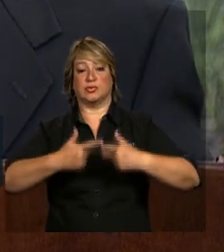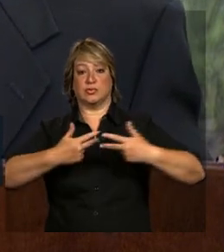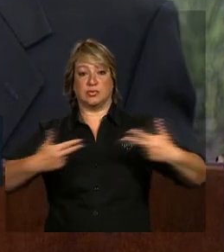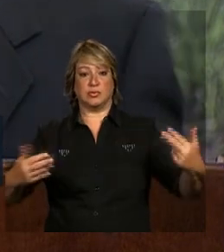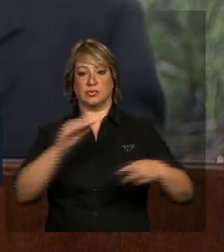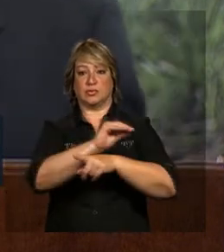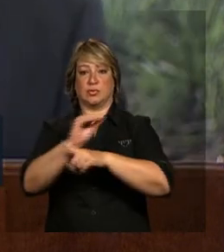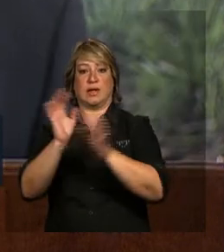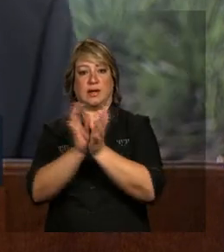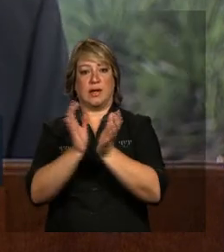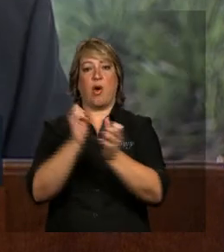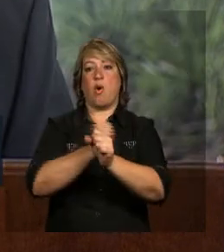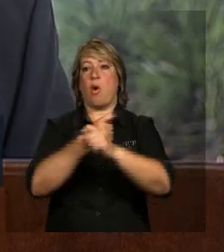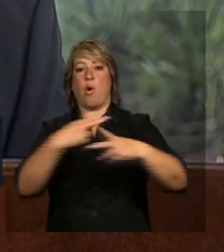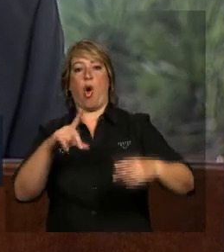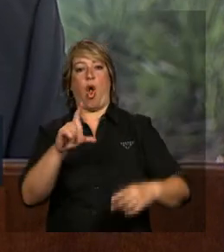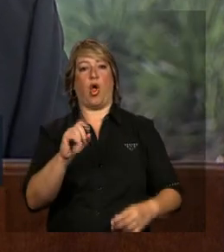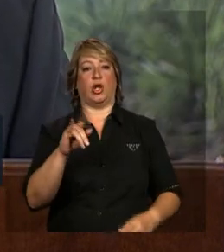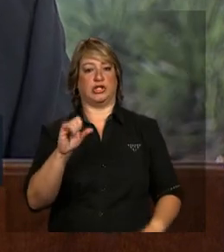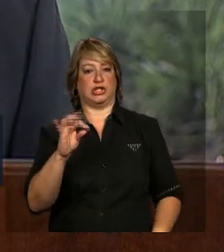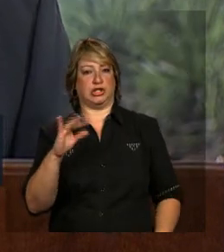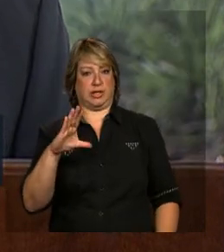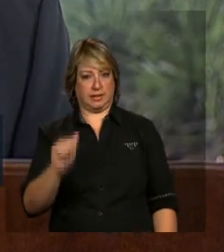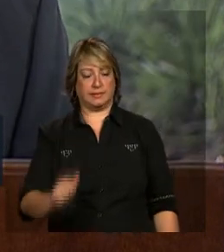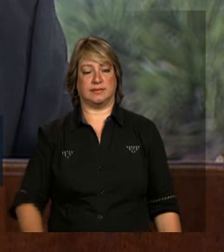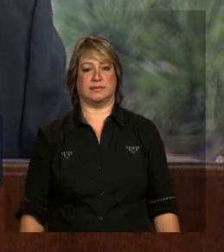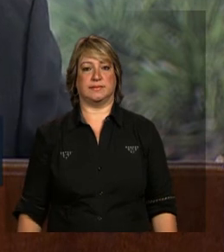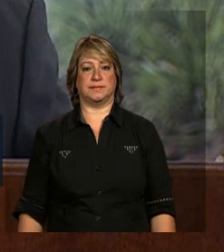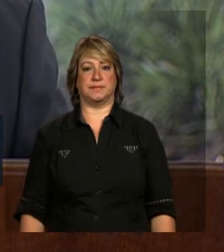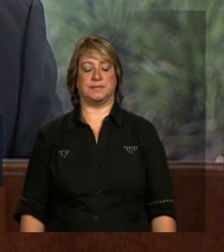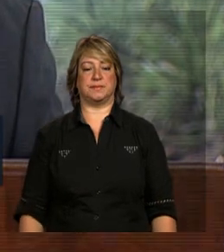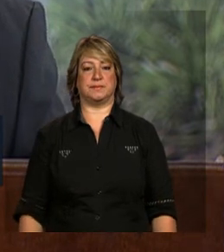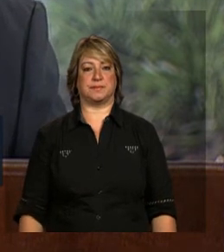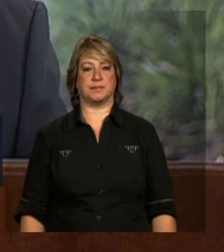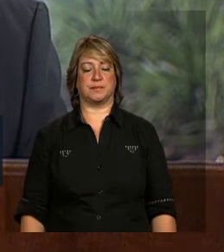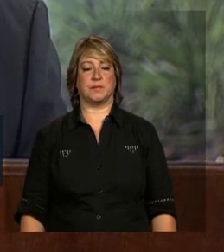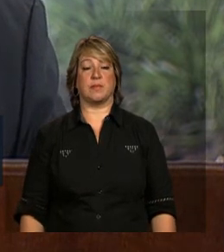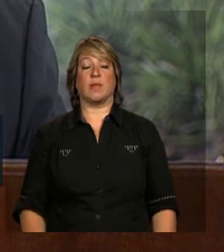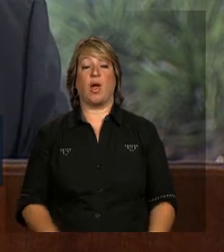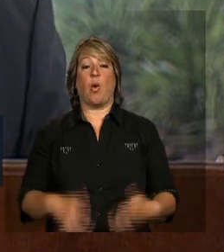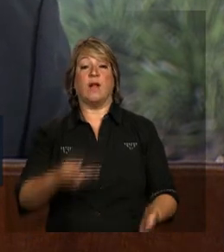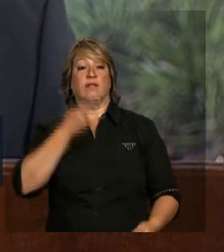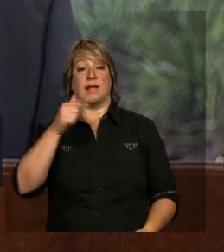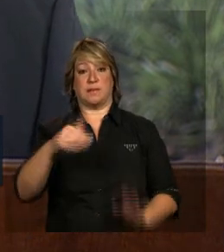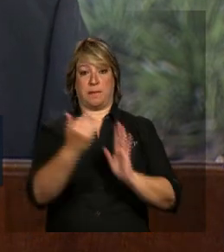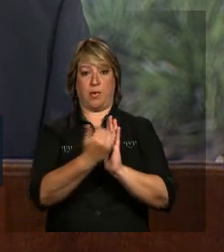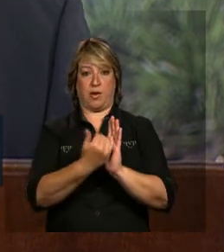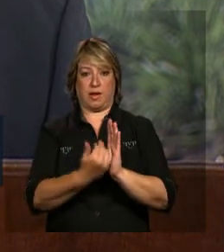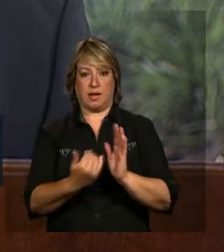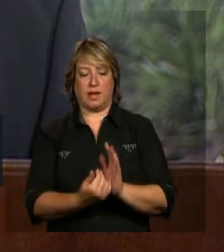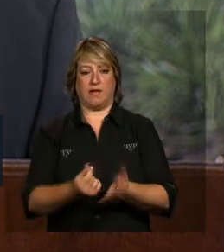na área da logística e ao falar do programa de investimentos em logística